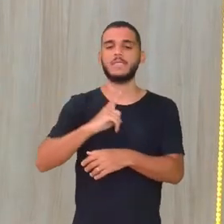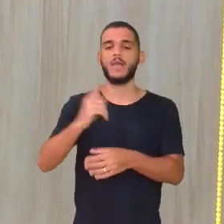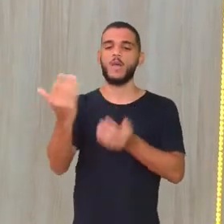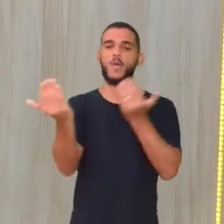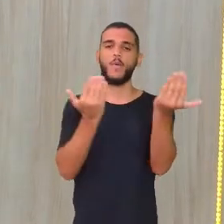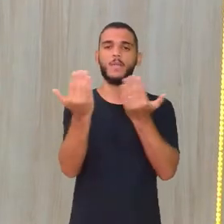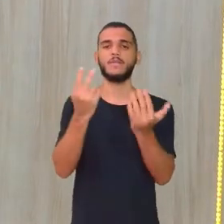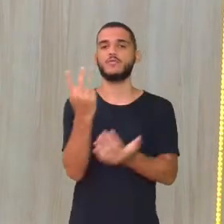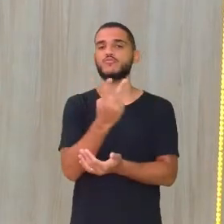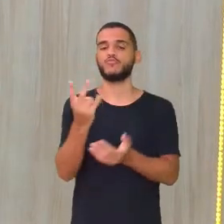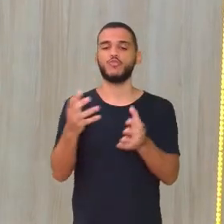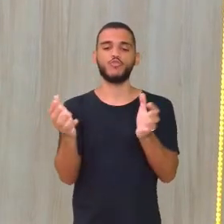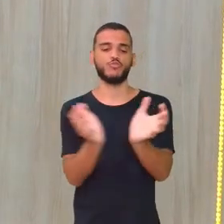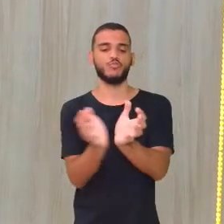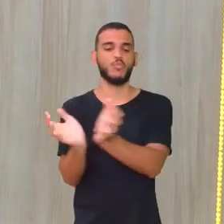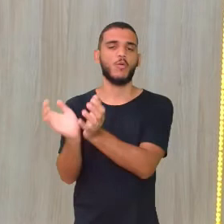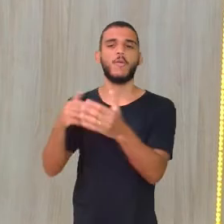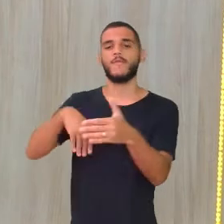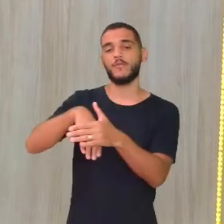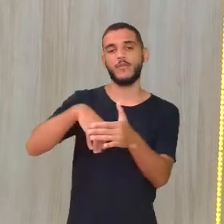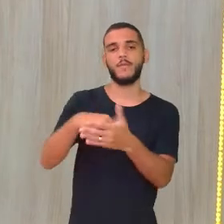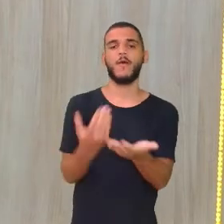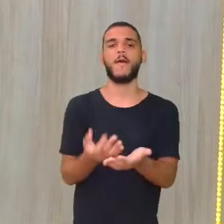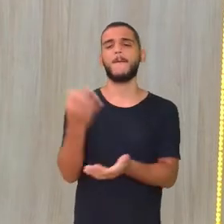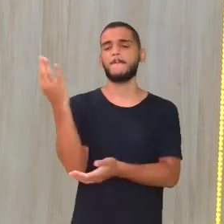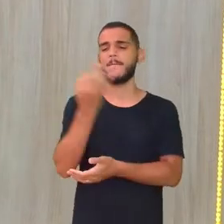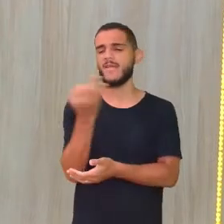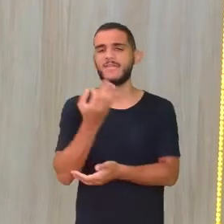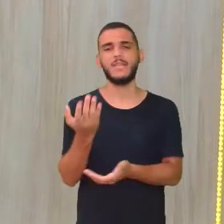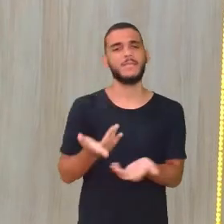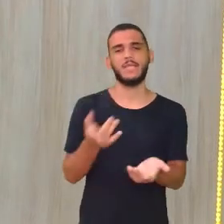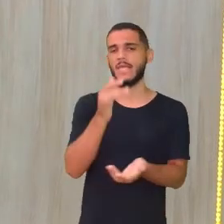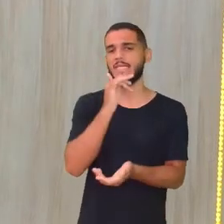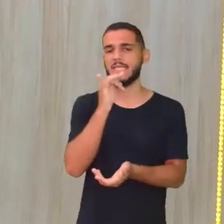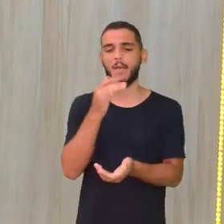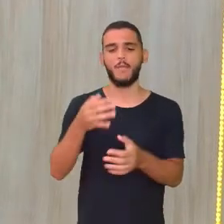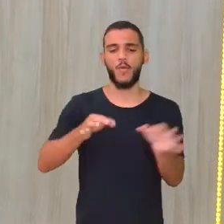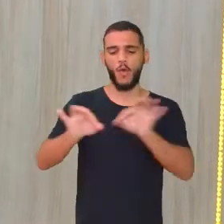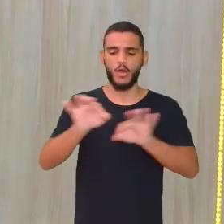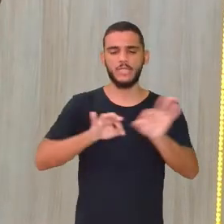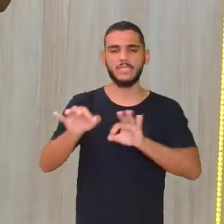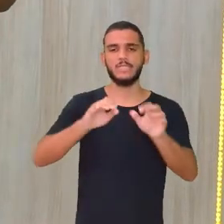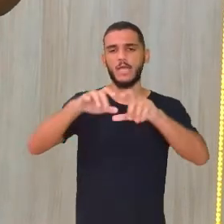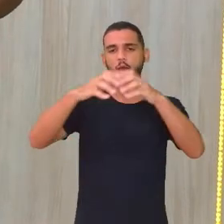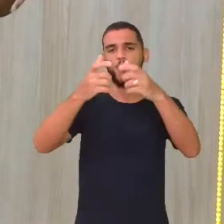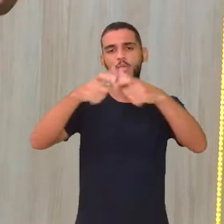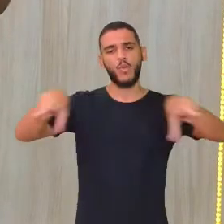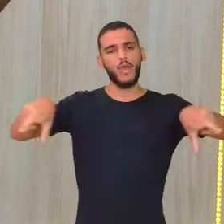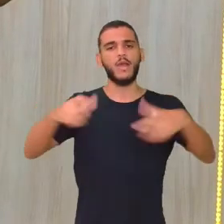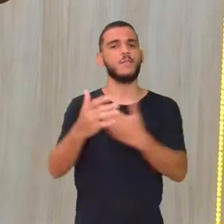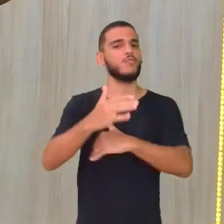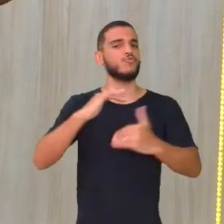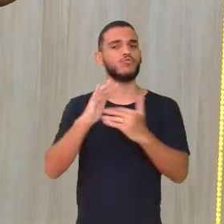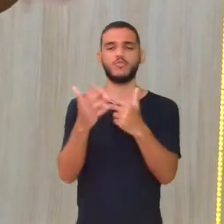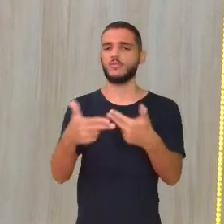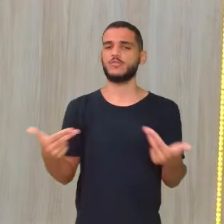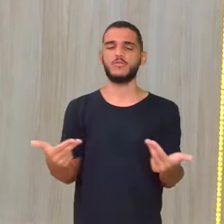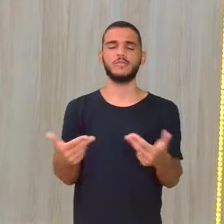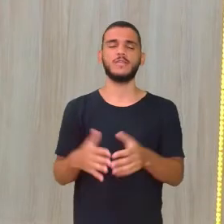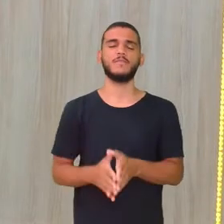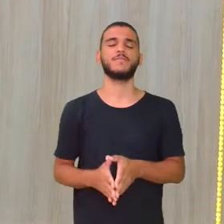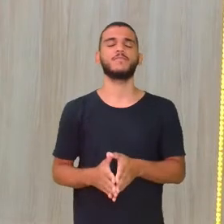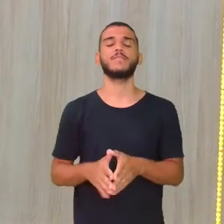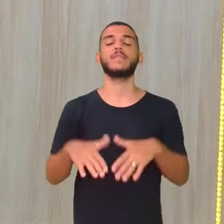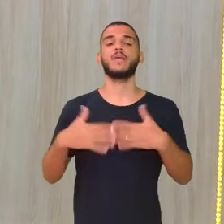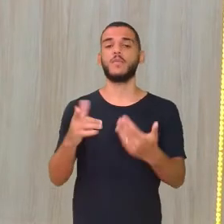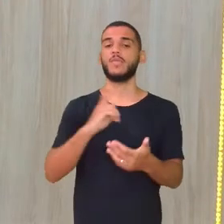e perfeitamente a posição em que cada um joga, quem é melhor zagueiro, quem é melhor artilheiro, não é não? Com certeza. Tem toda